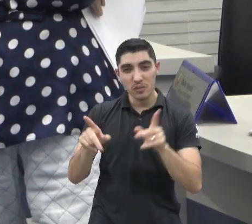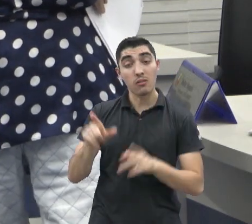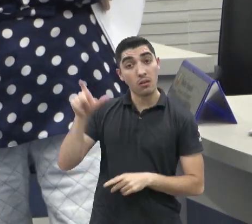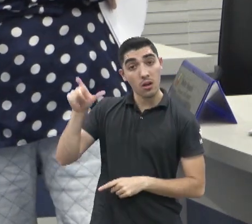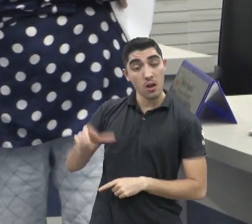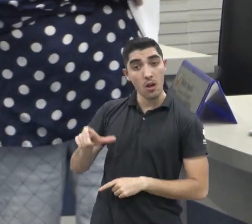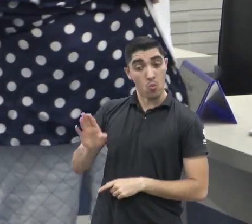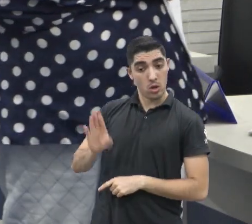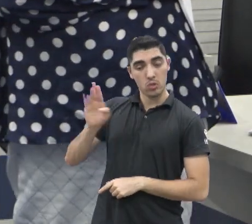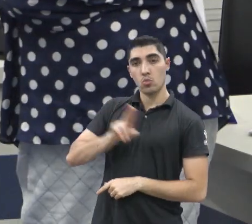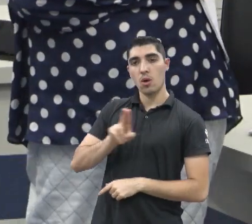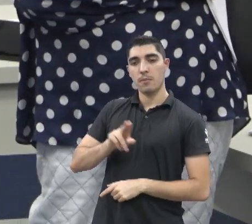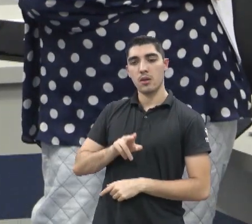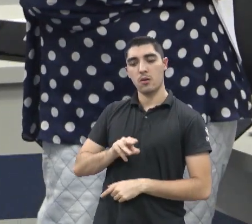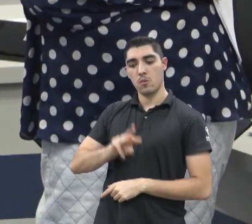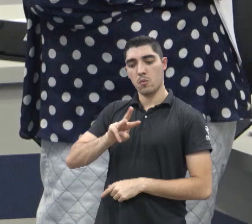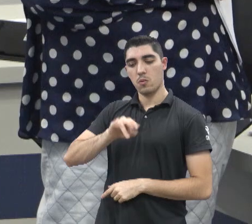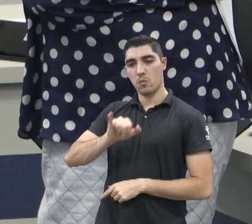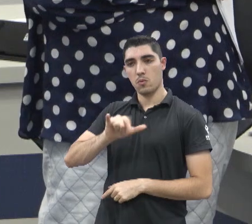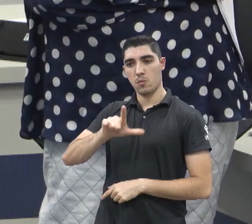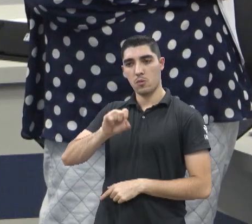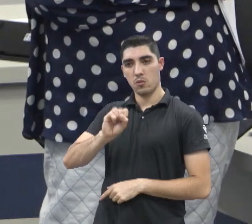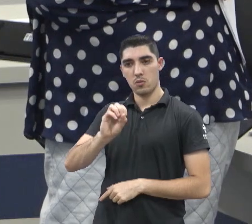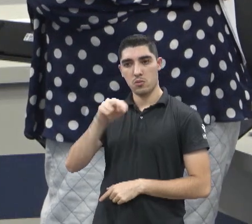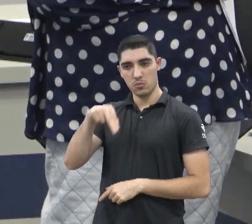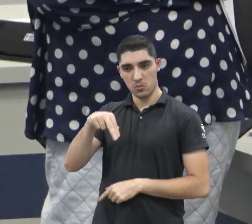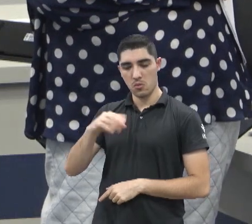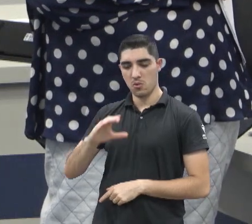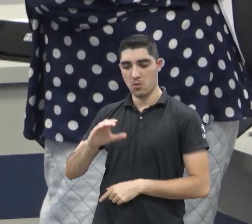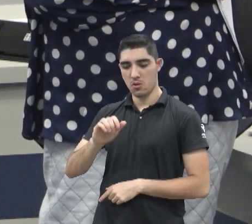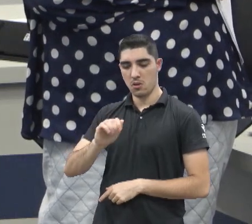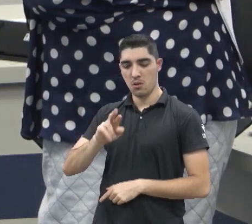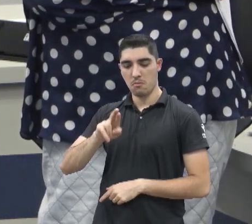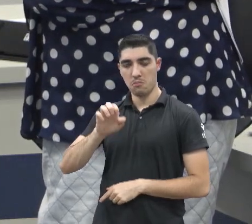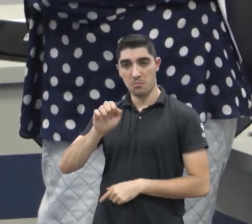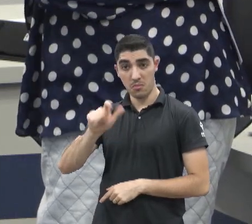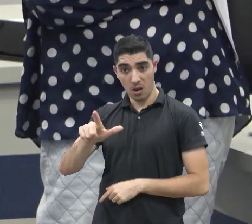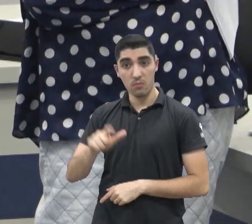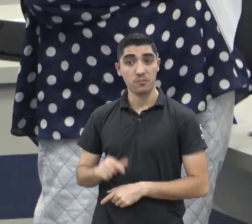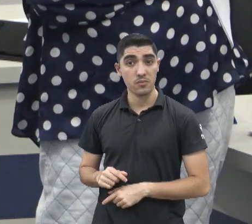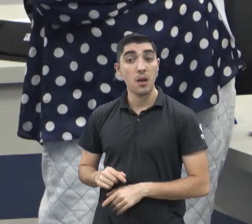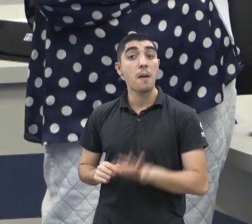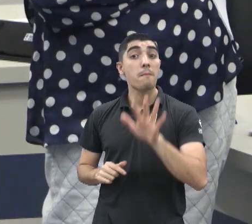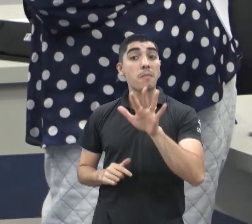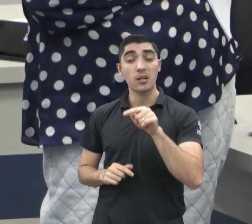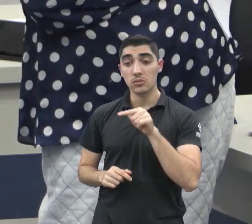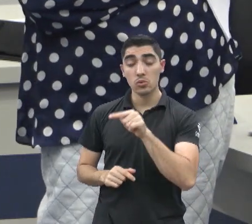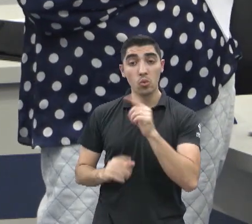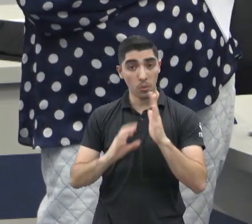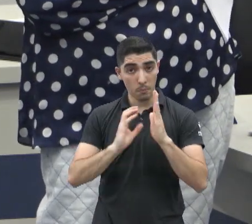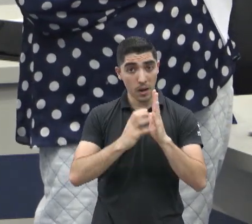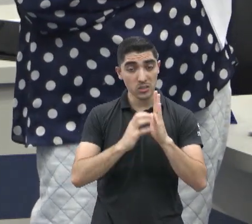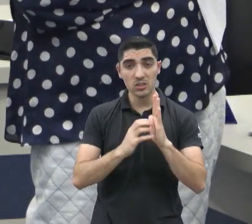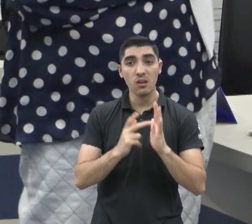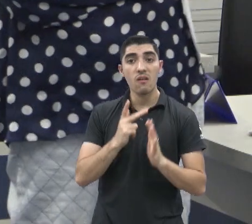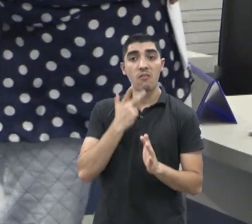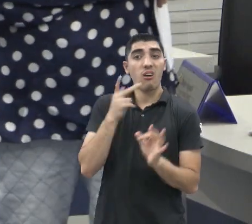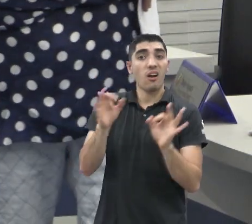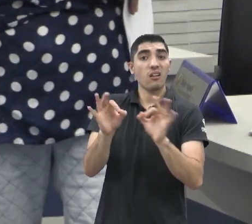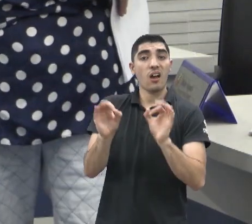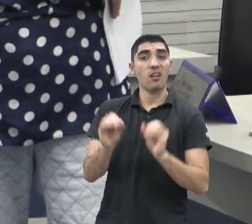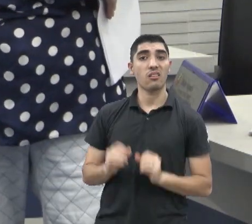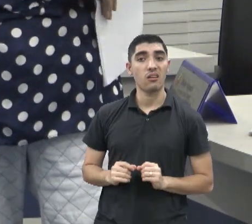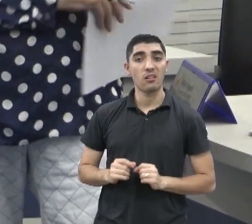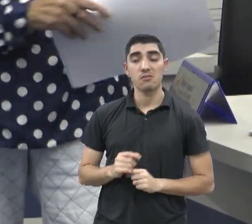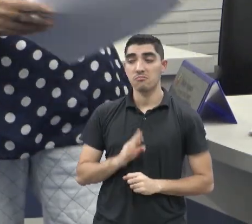Cabral. O outro candidato que ficou na frente do Wilson Cabral e o partido dele não fala nada, fica quieto, nem apoia.